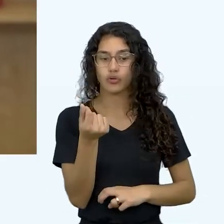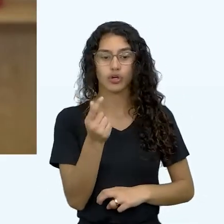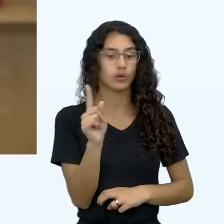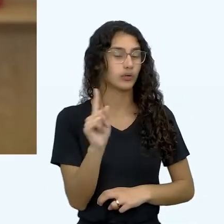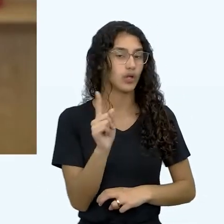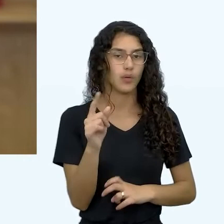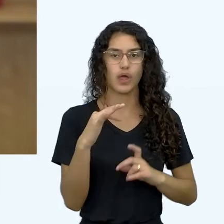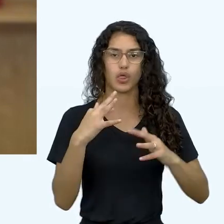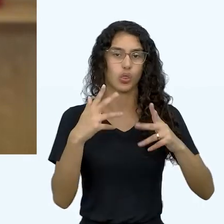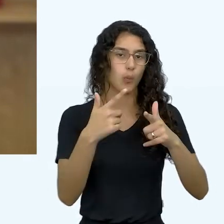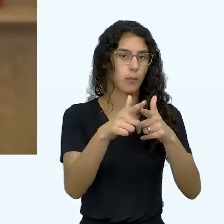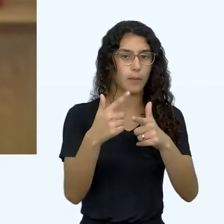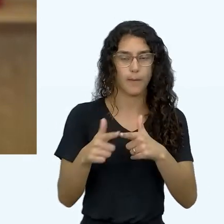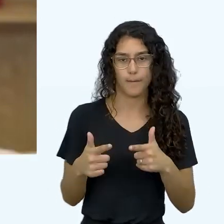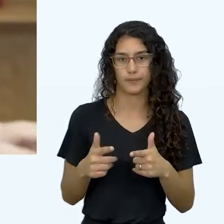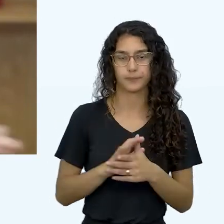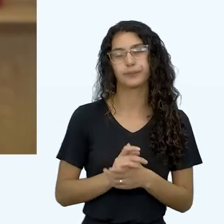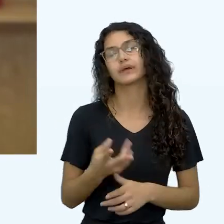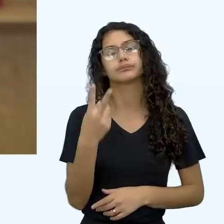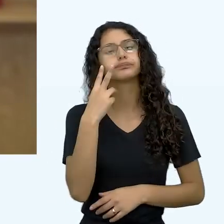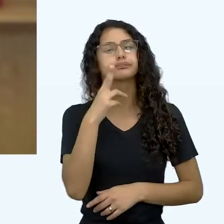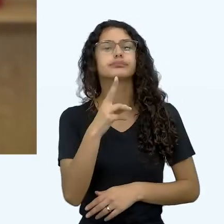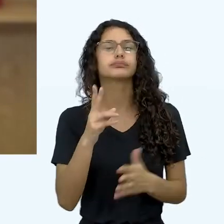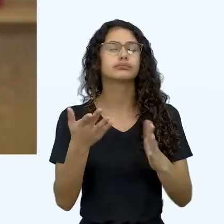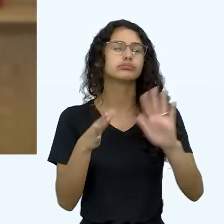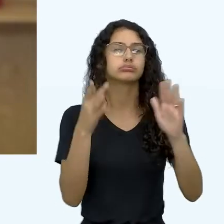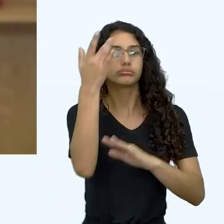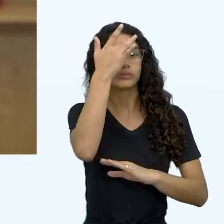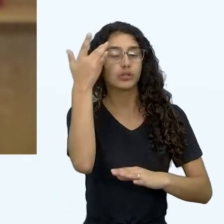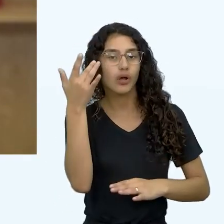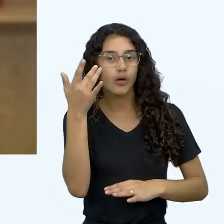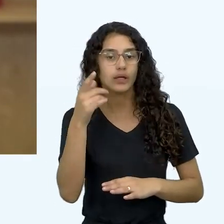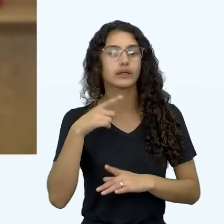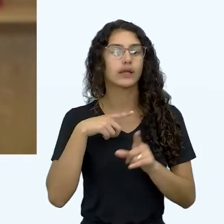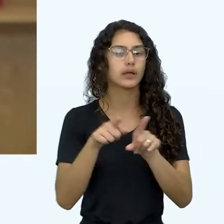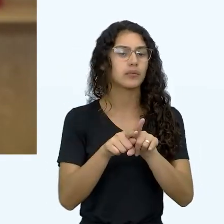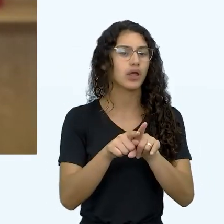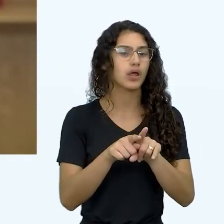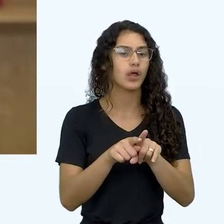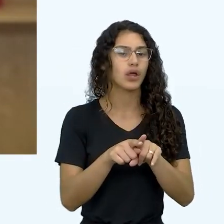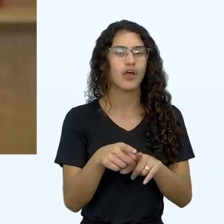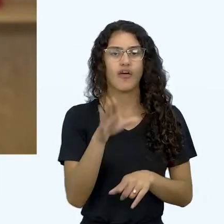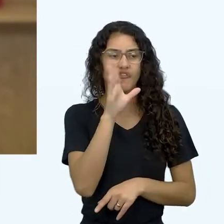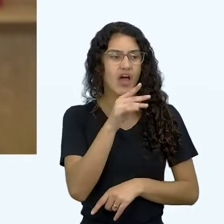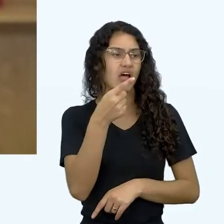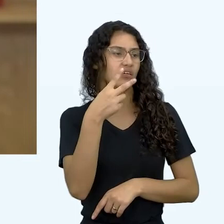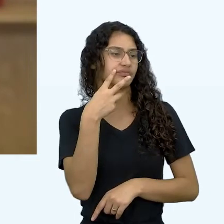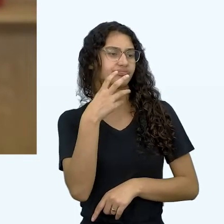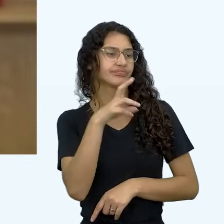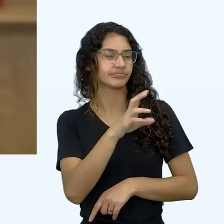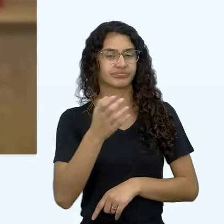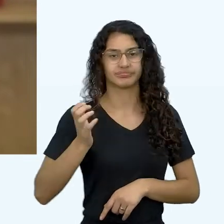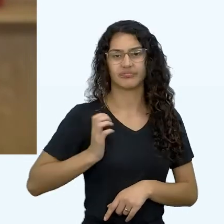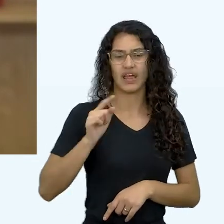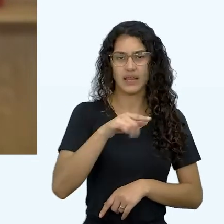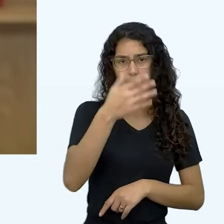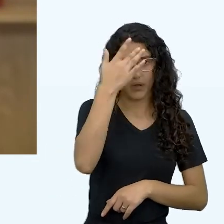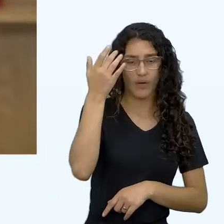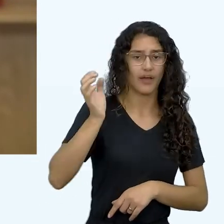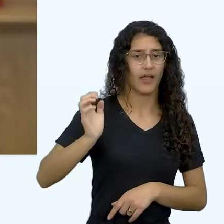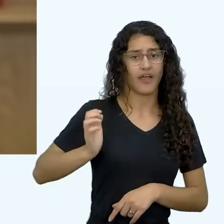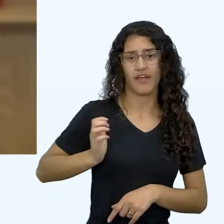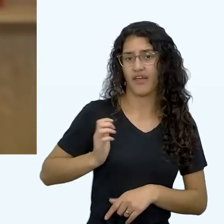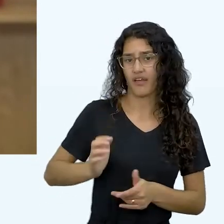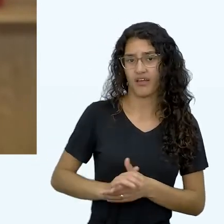raiz de todo mal. Então você olha para muitas pessoas e essas pessoas abominam todo mundo que é rico, não é? Então elas falam, essa pessoa é rica, é